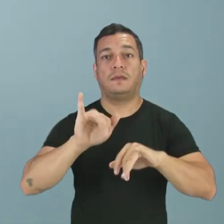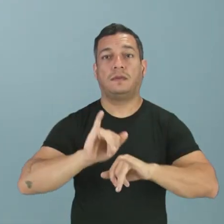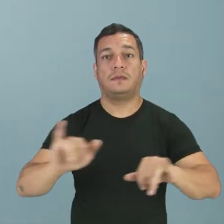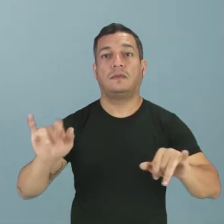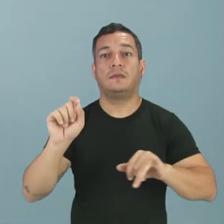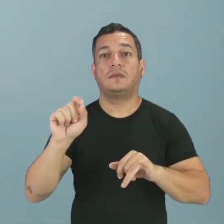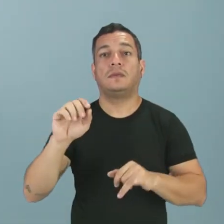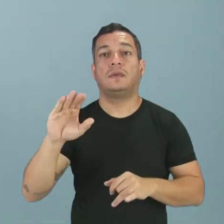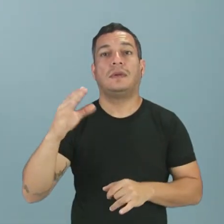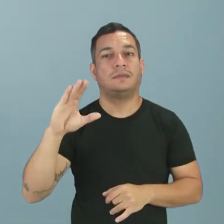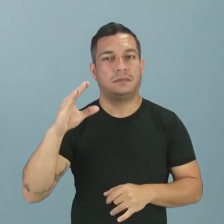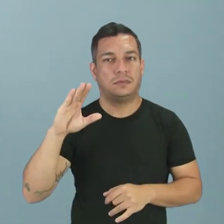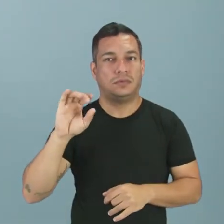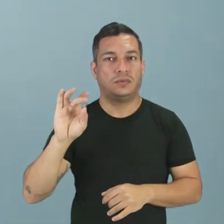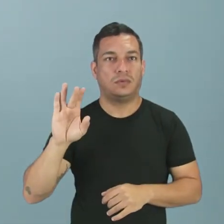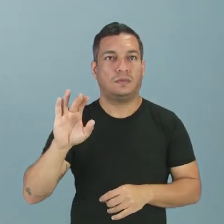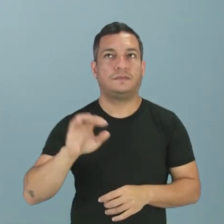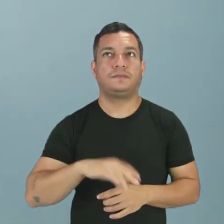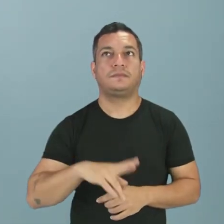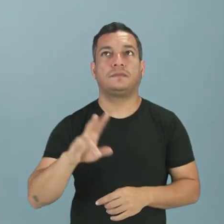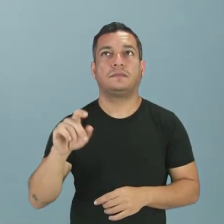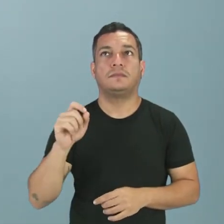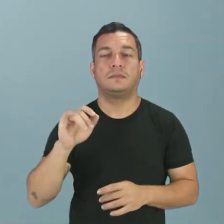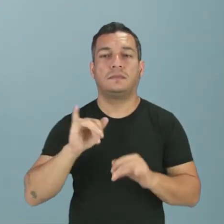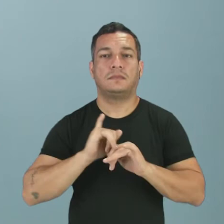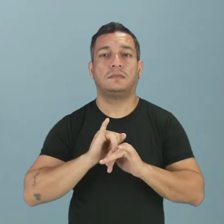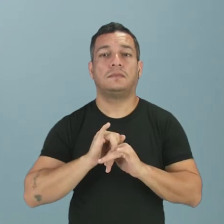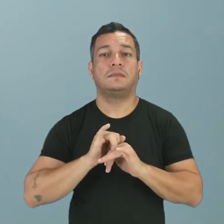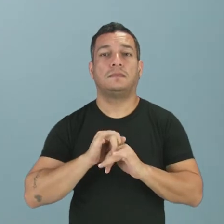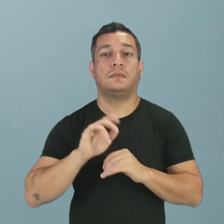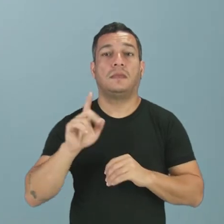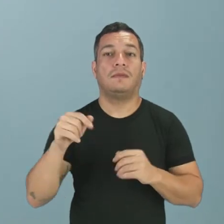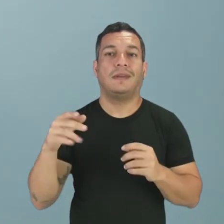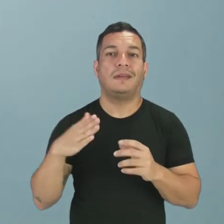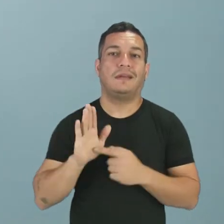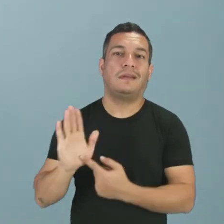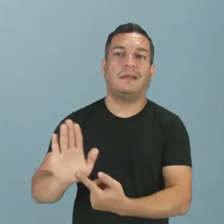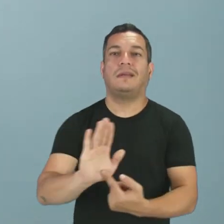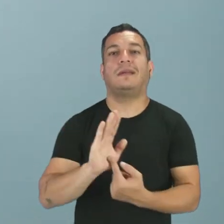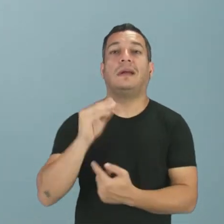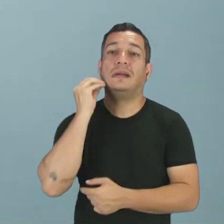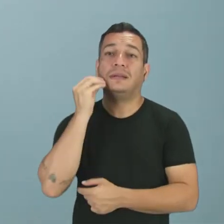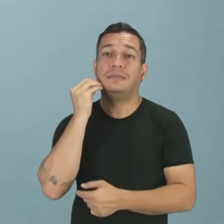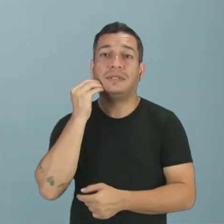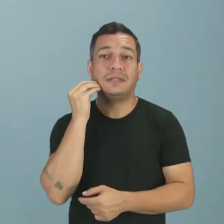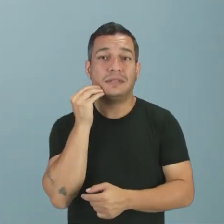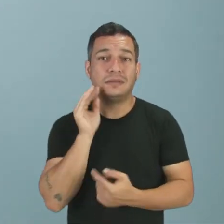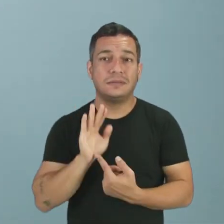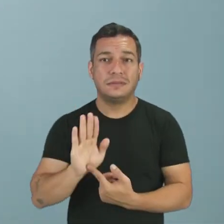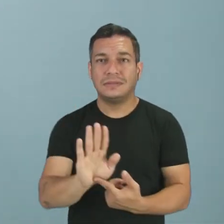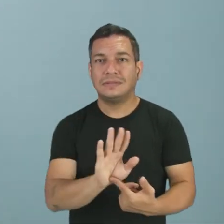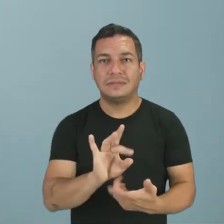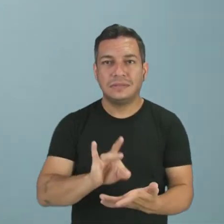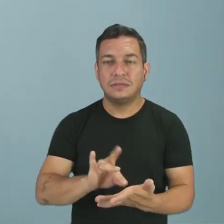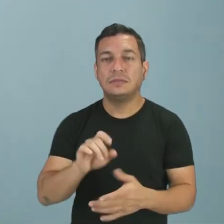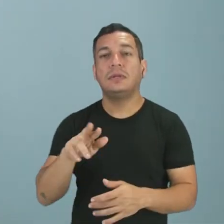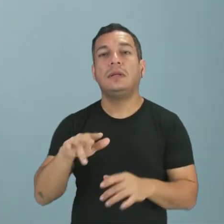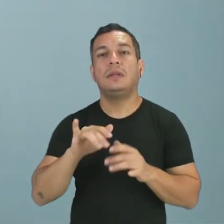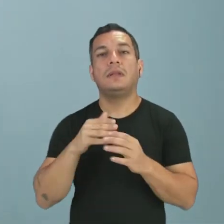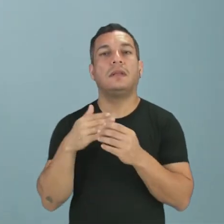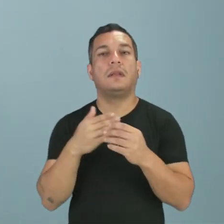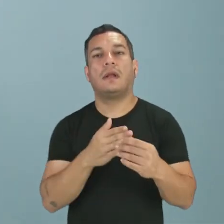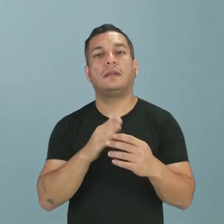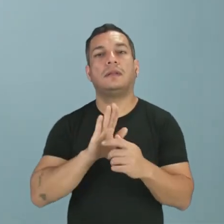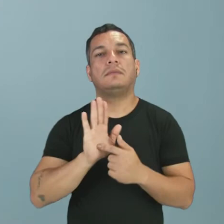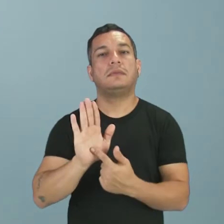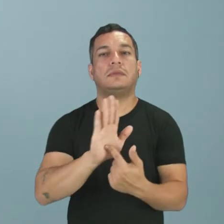a ciência. Ele não vai trazer os experimentos. Quem traz experimentos, quem